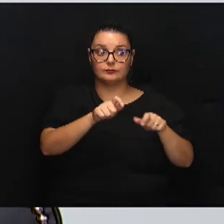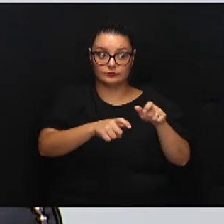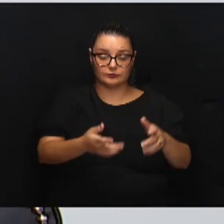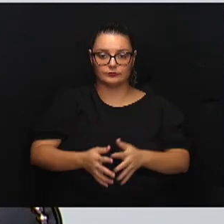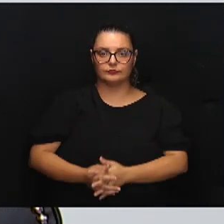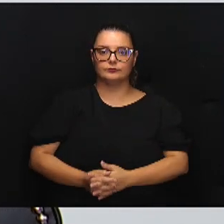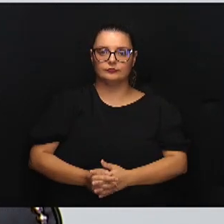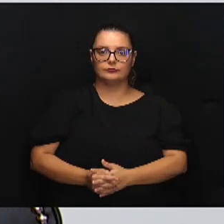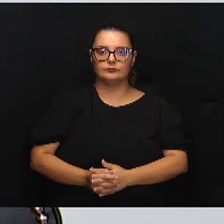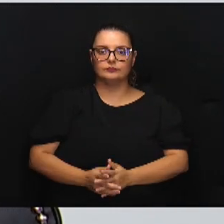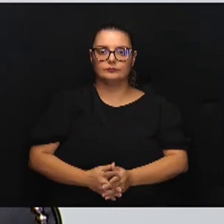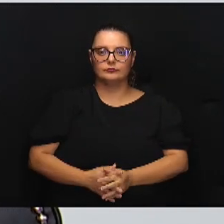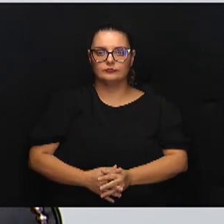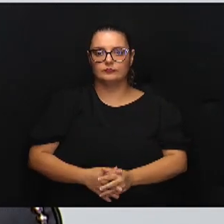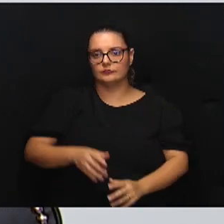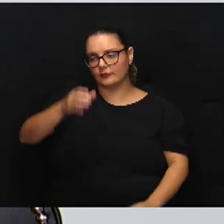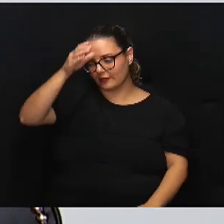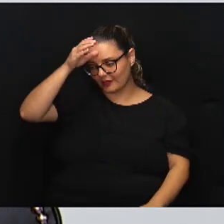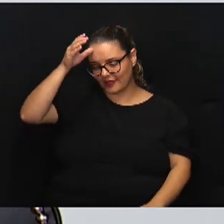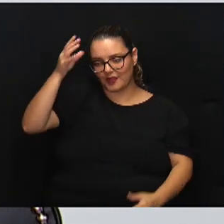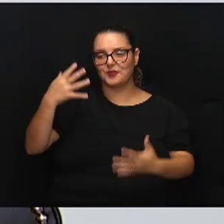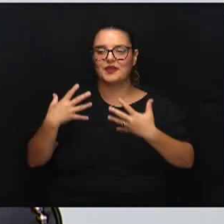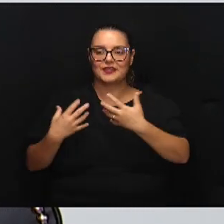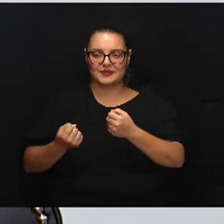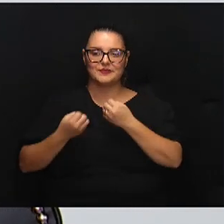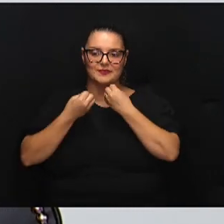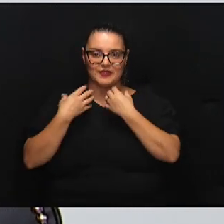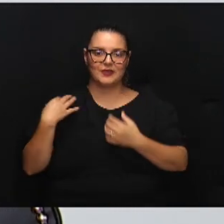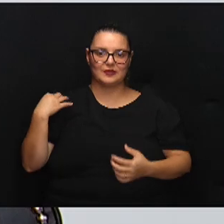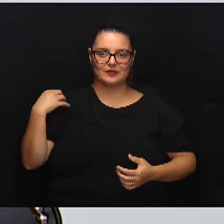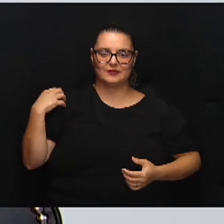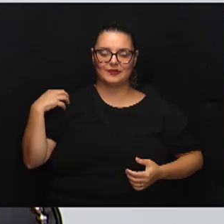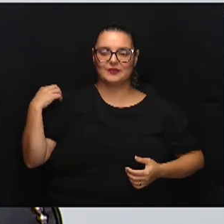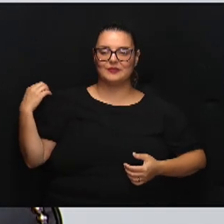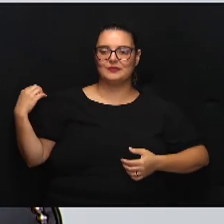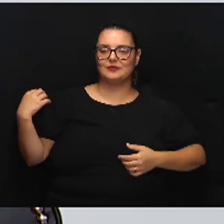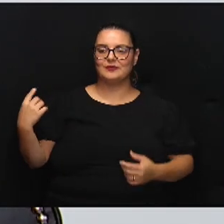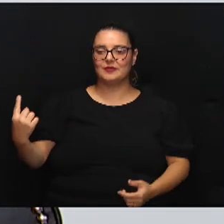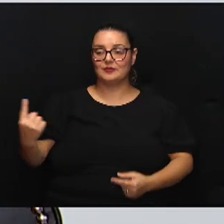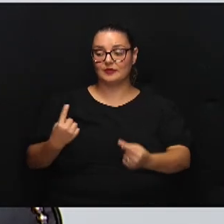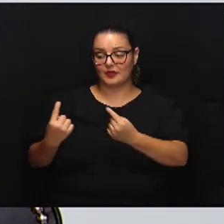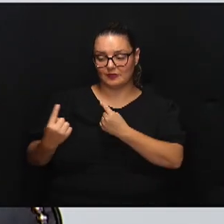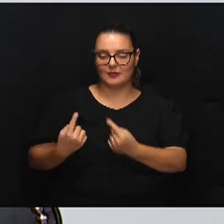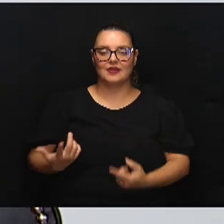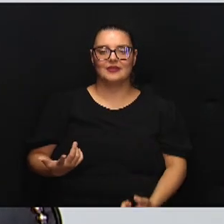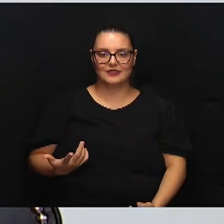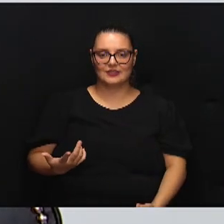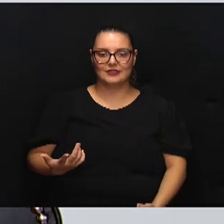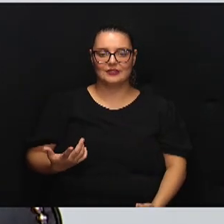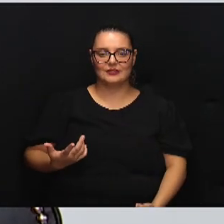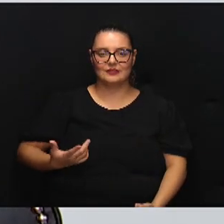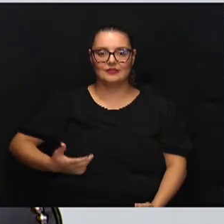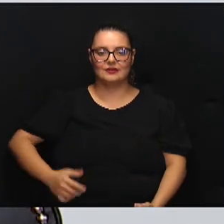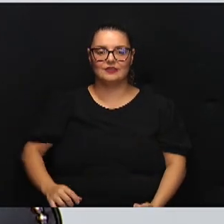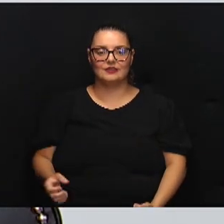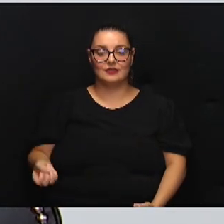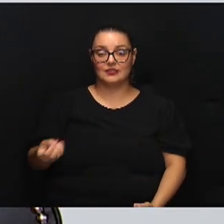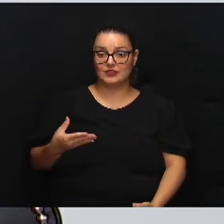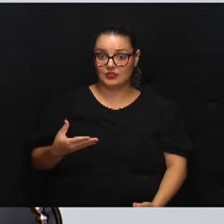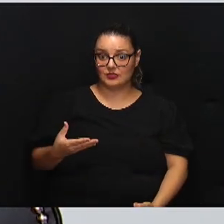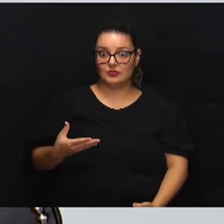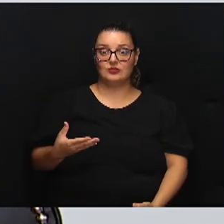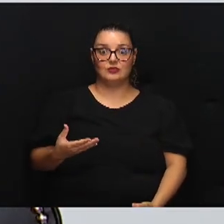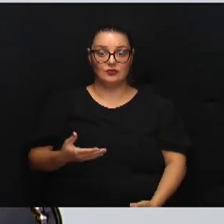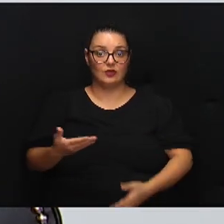pessoa? Minhas clientes têm recebido muito bem, têm me procurado muito. Esse novo serviço da análise de coloração